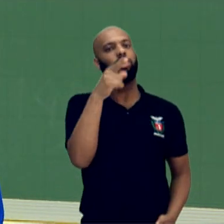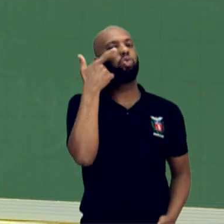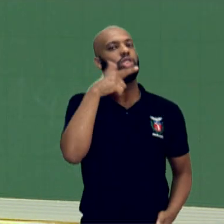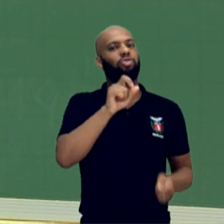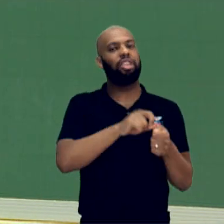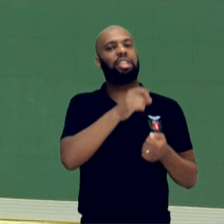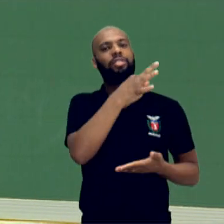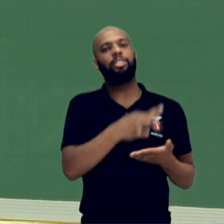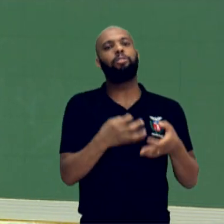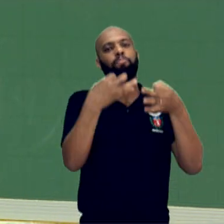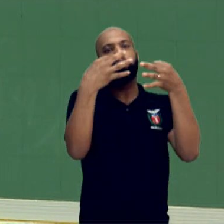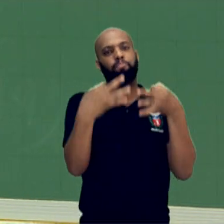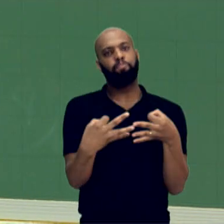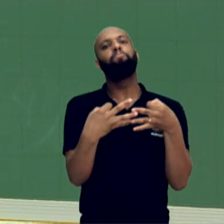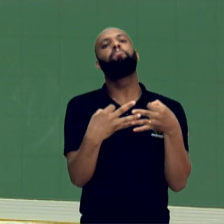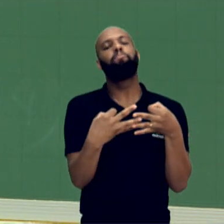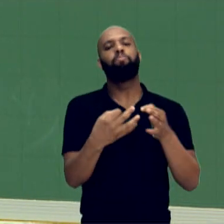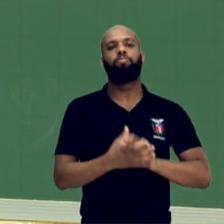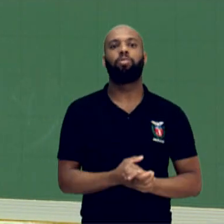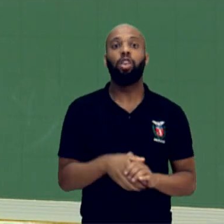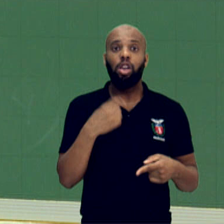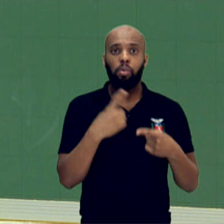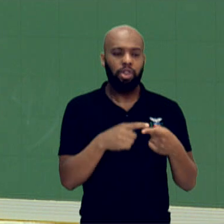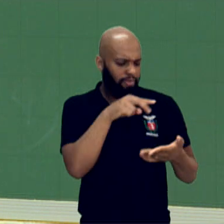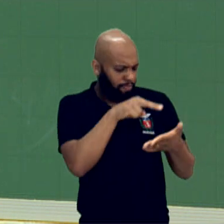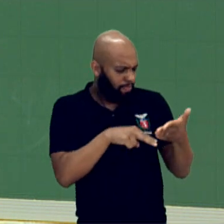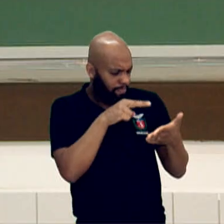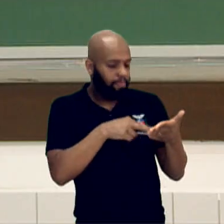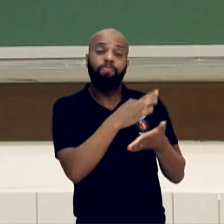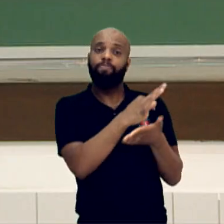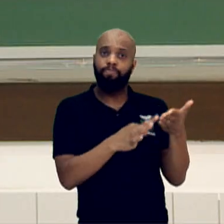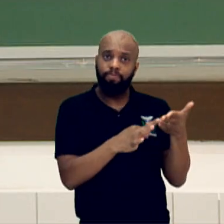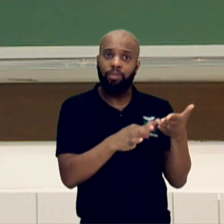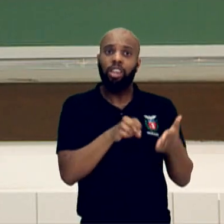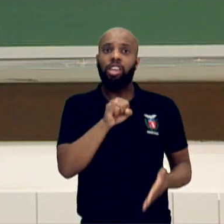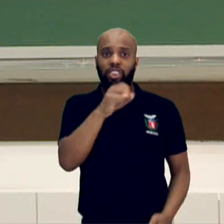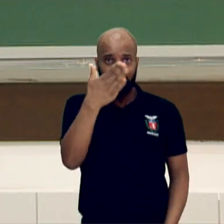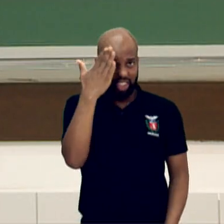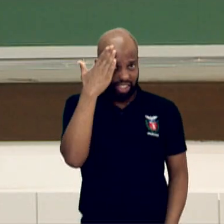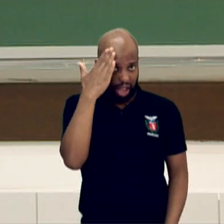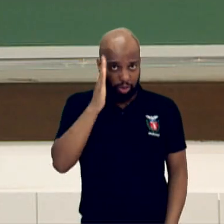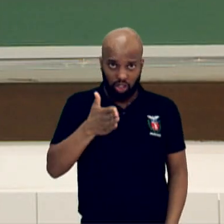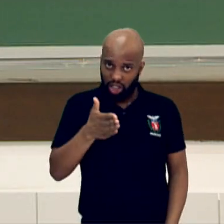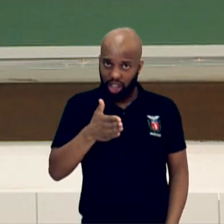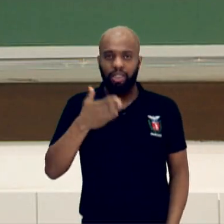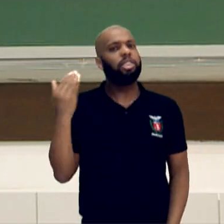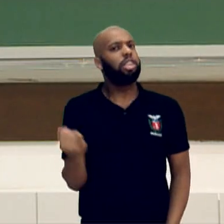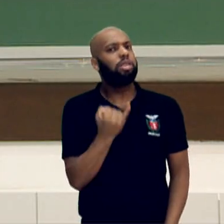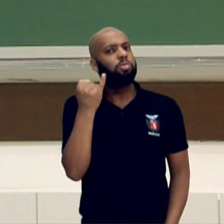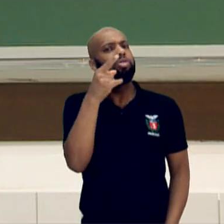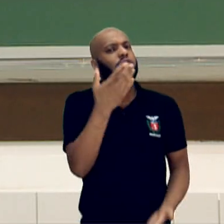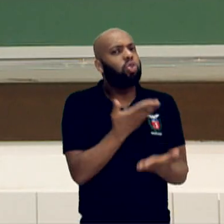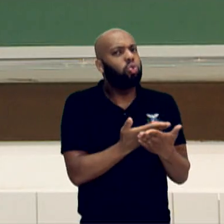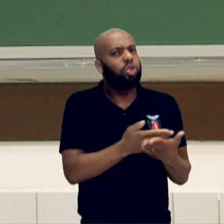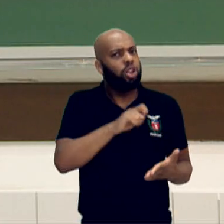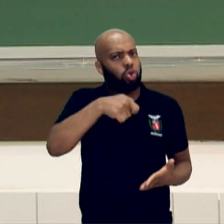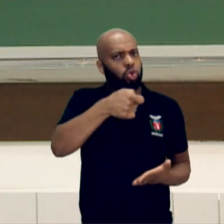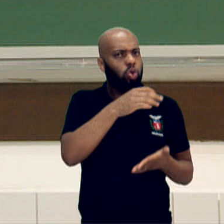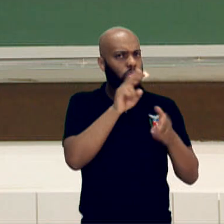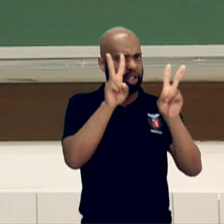E para você interpretar um texto, você ter em mente tudo isso, também vale muito a pena você estudar em relação a isso.